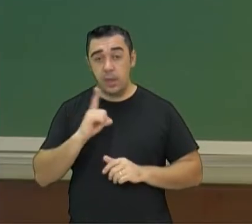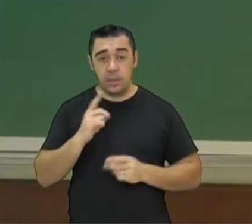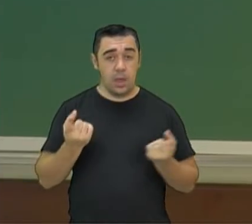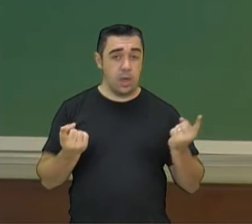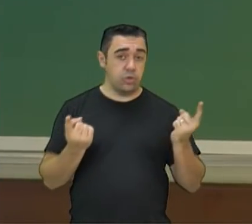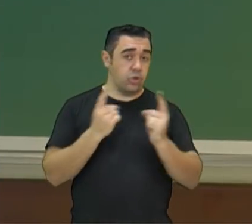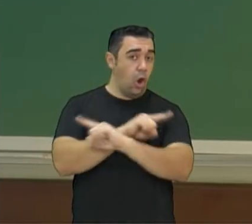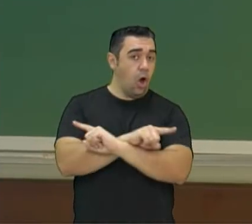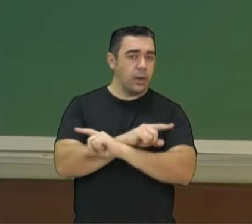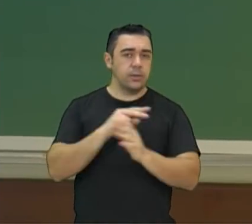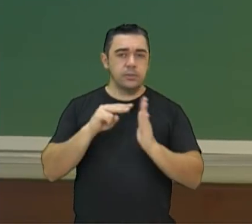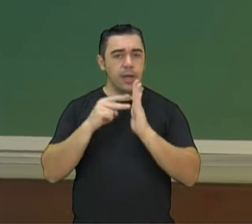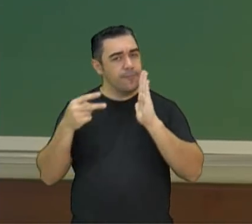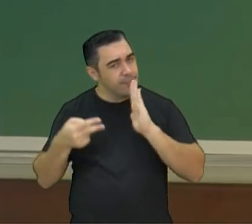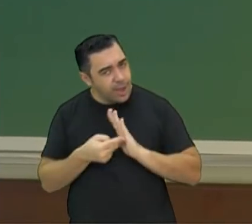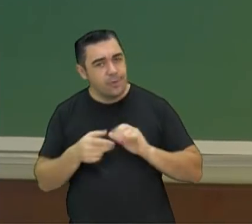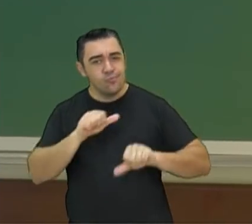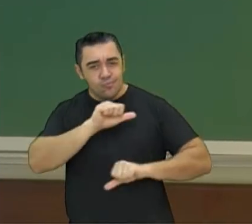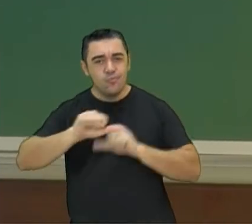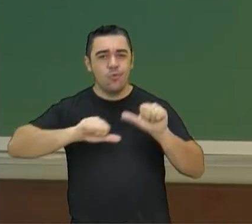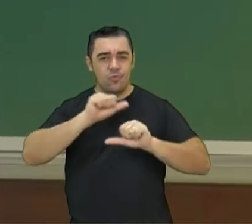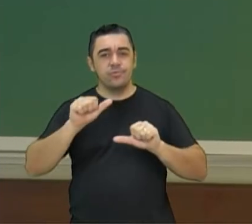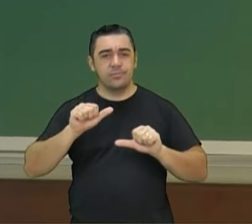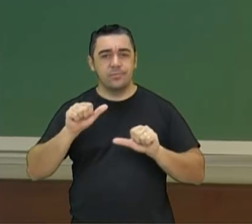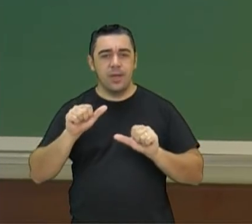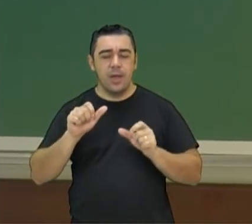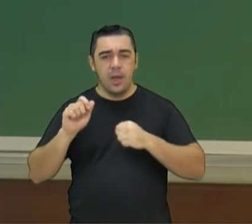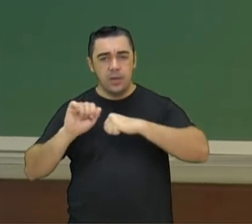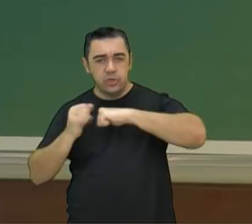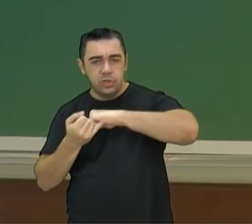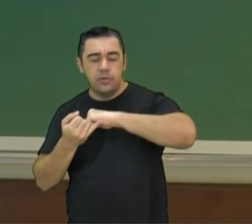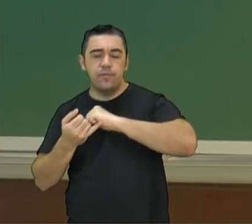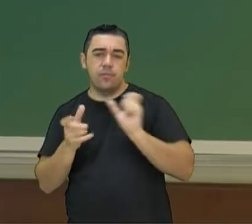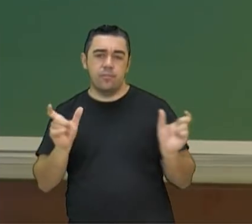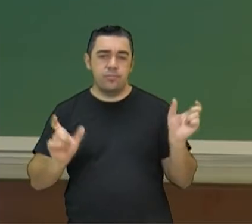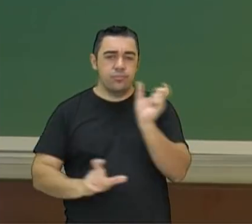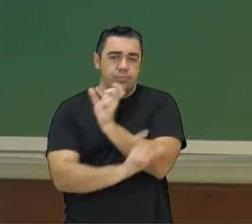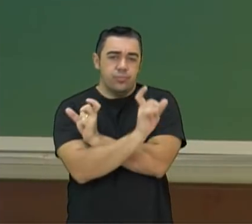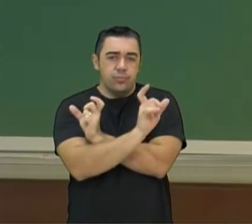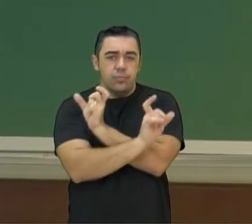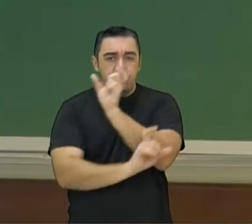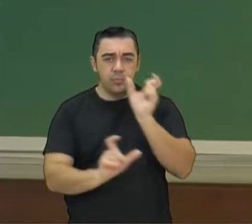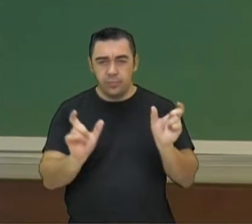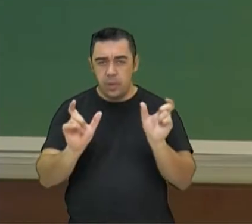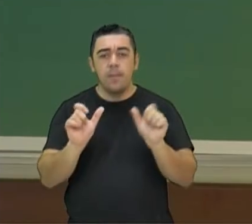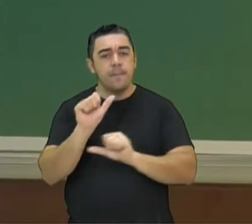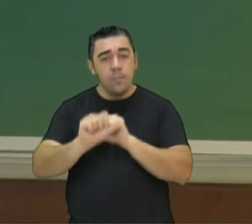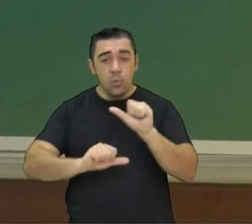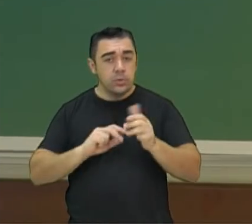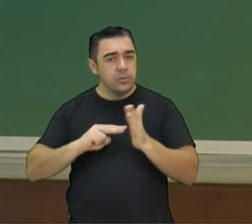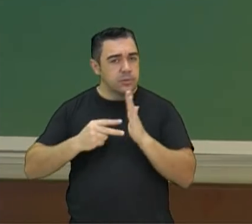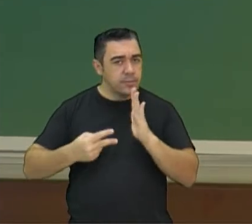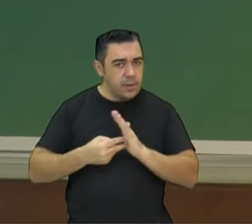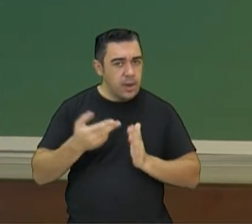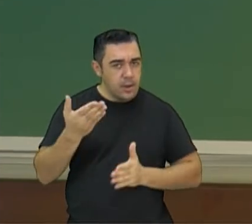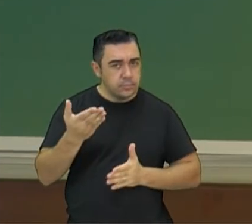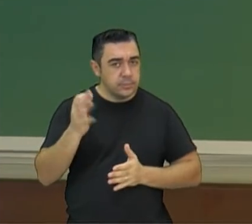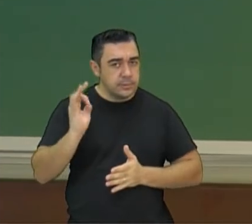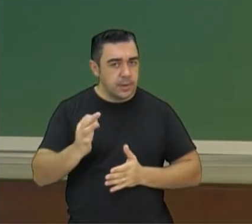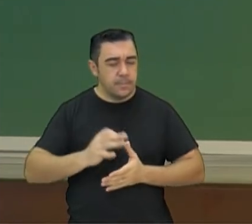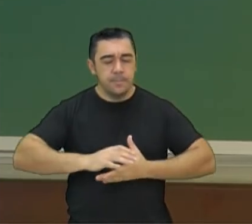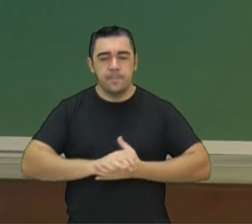troca da posição do substantivo antes ou depois do adjetivo, né, e vice-versa, modifica o sentido,